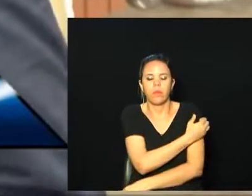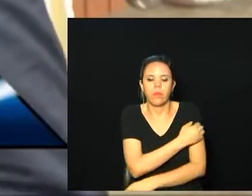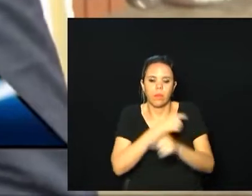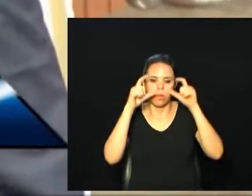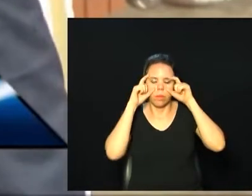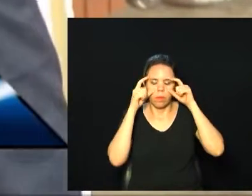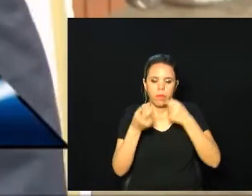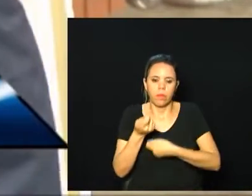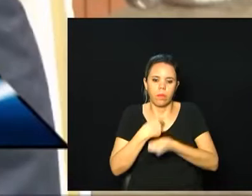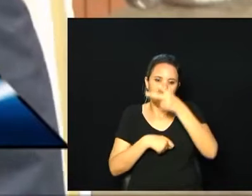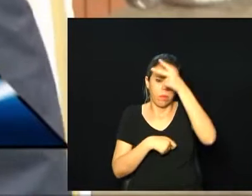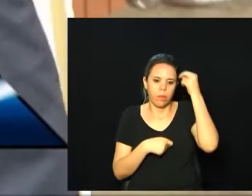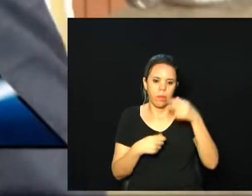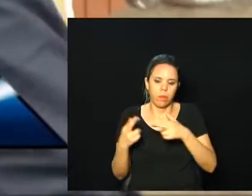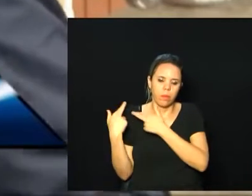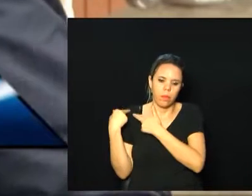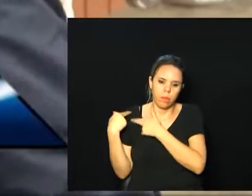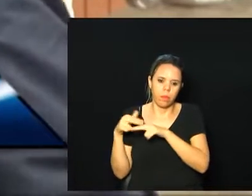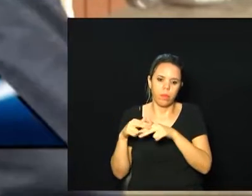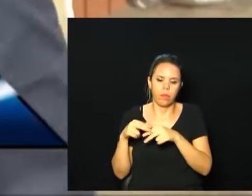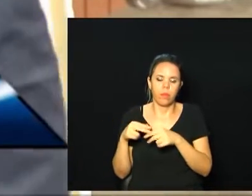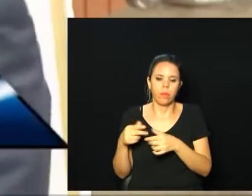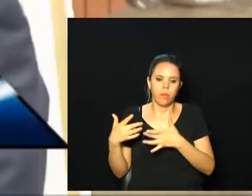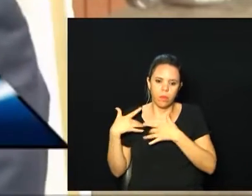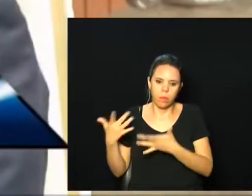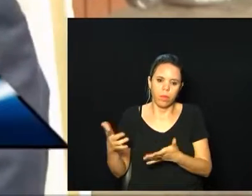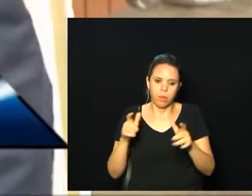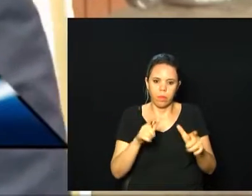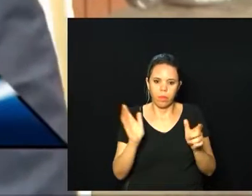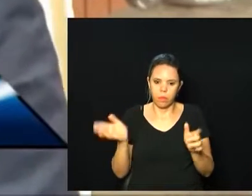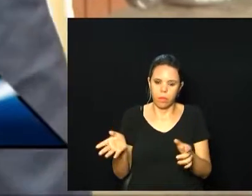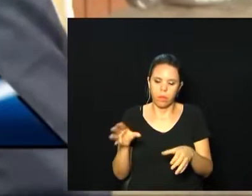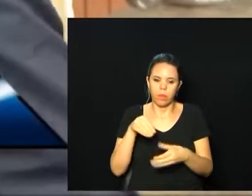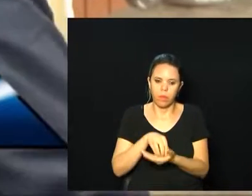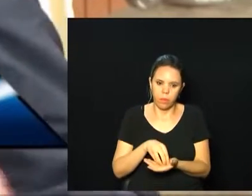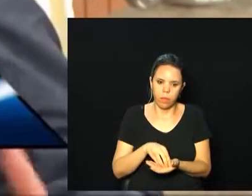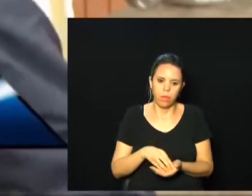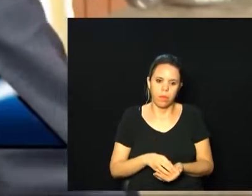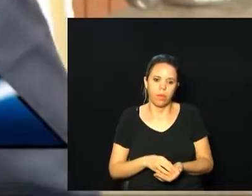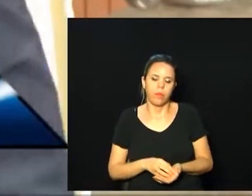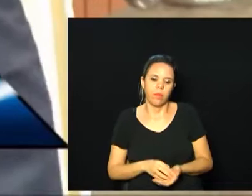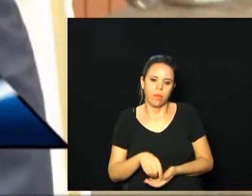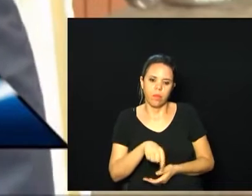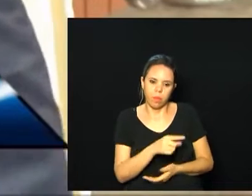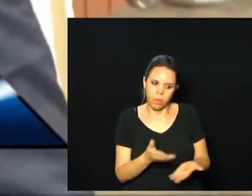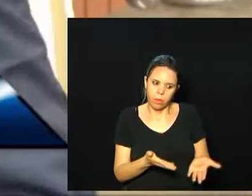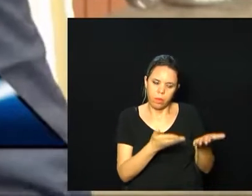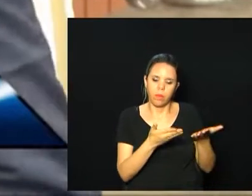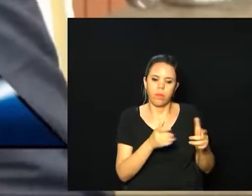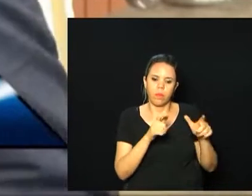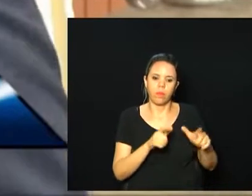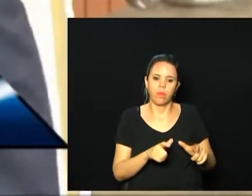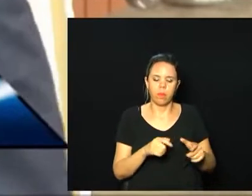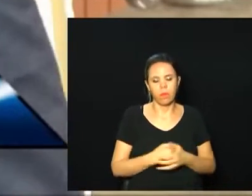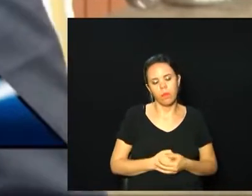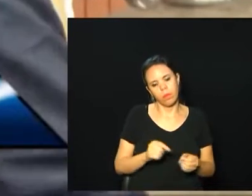a administração vai ficar por conta da prefeitura, vai doar nos lugares já pré-estabelecidos, isso vai, né, para um local